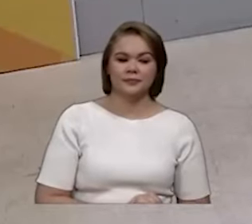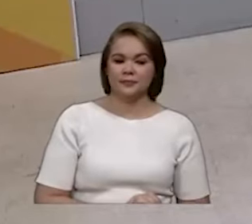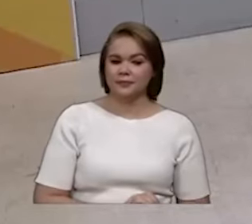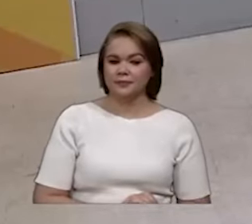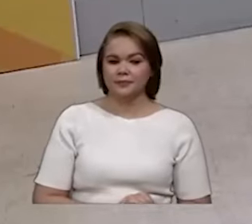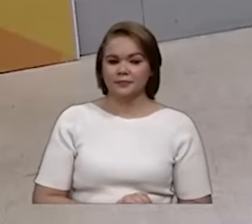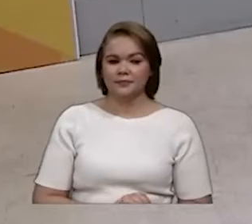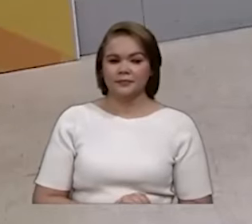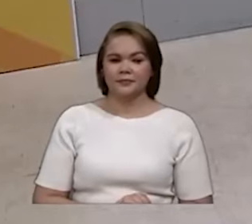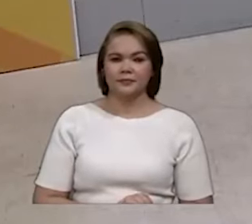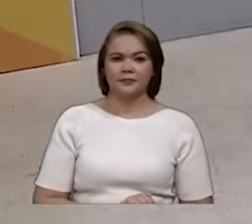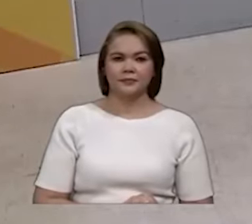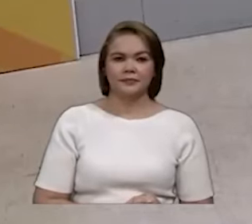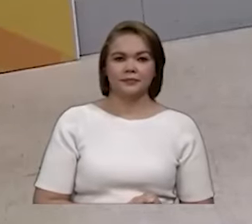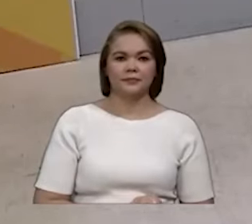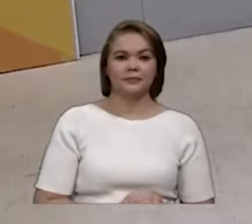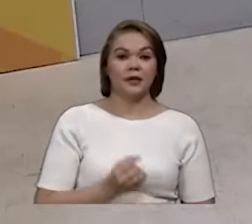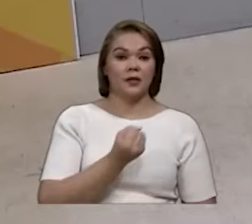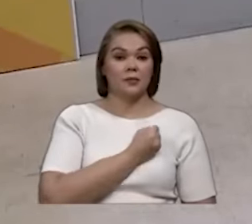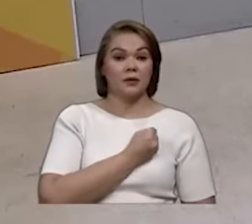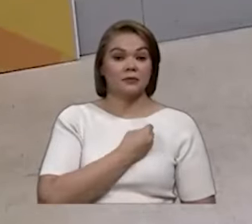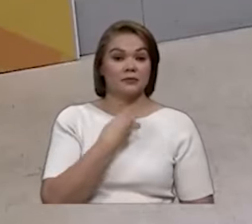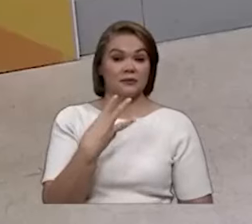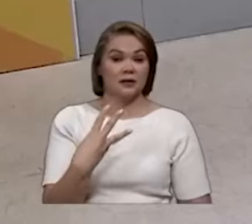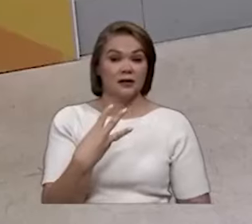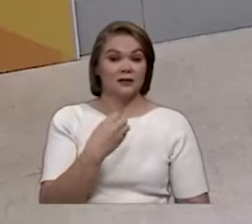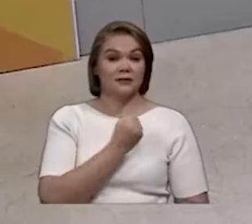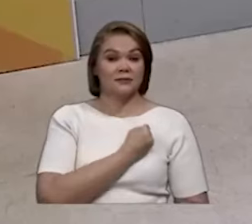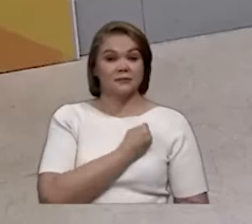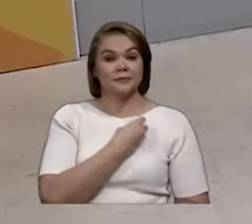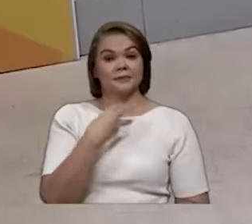Vamos que vamos, número 3, número 3.